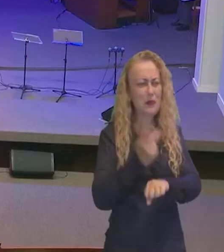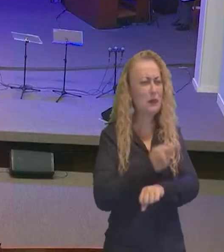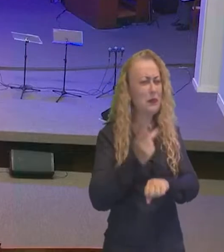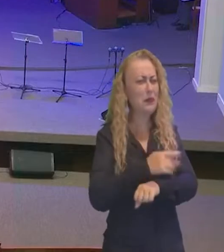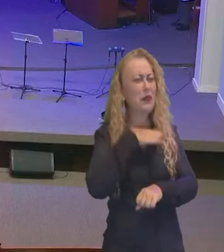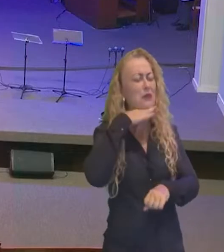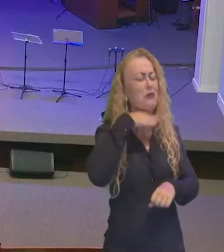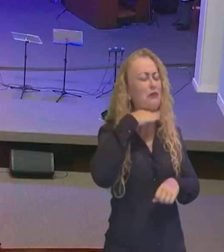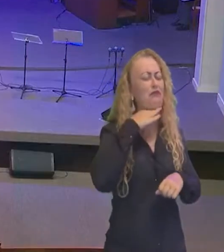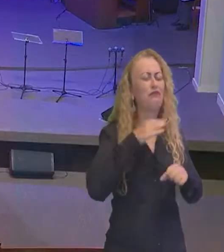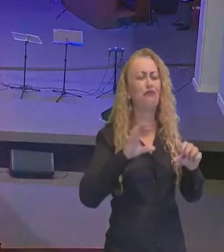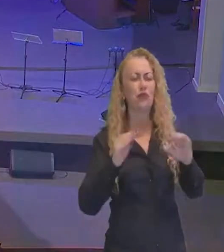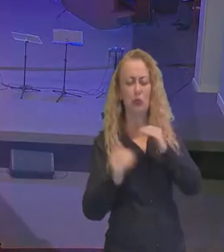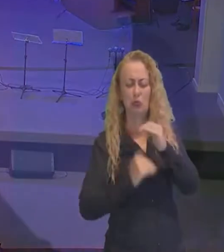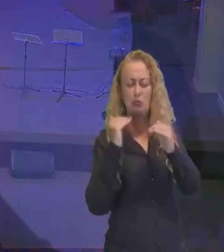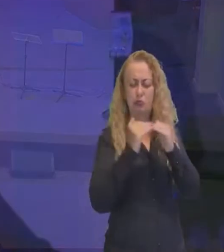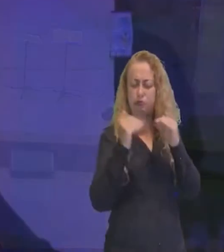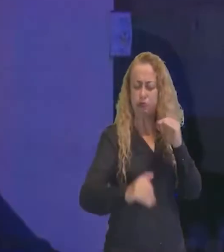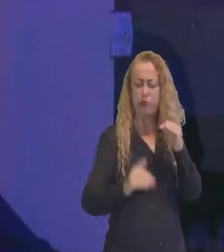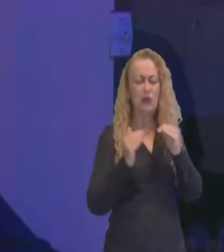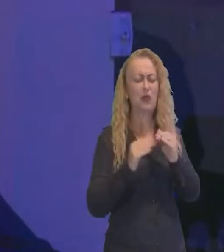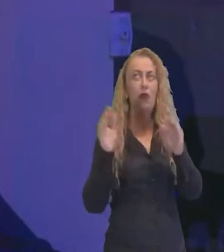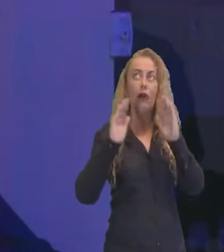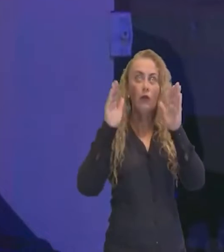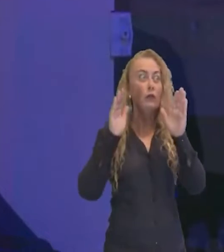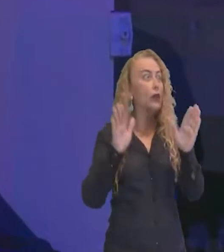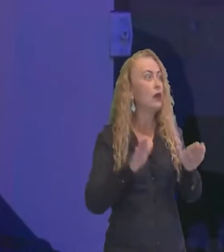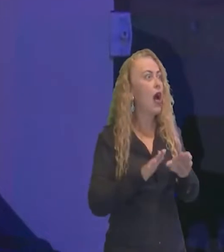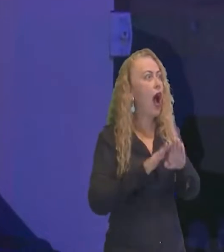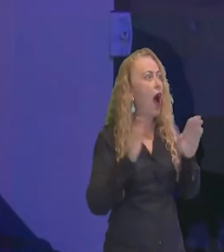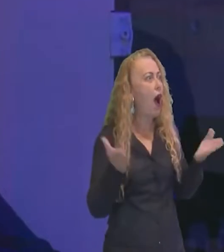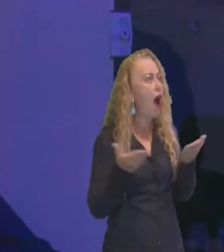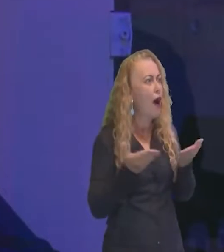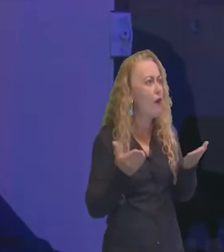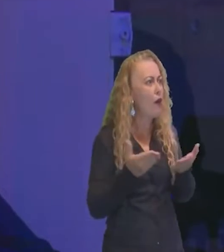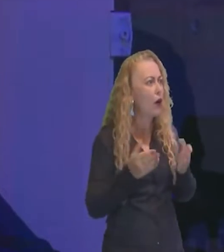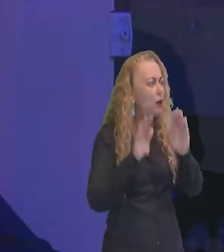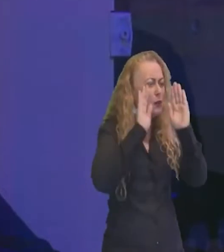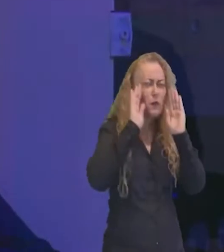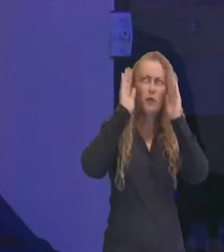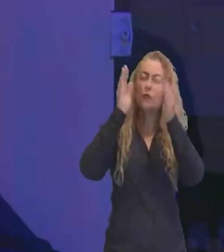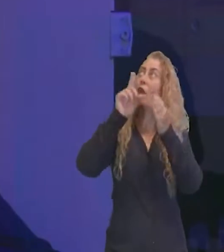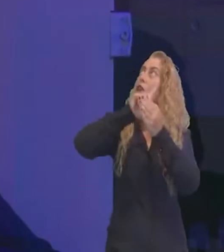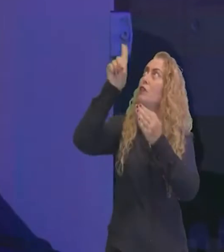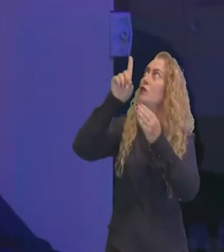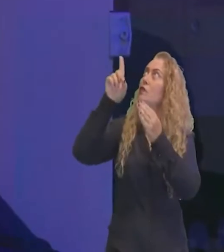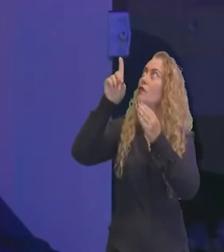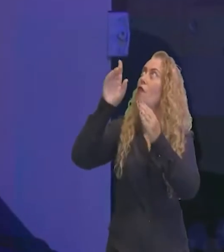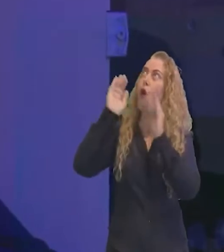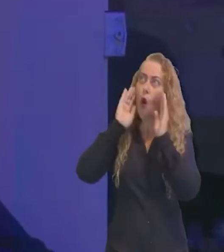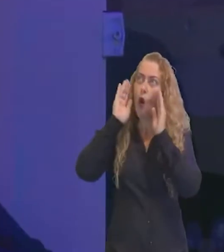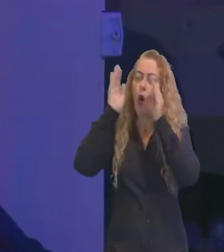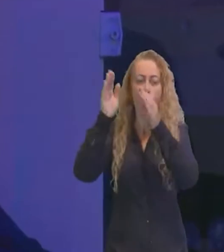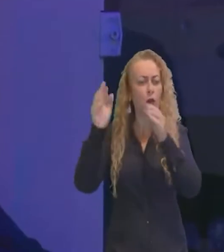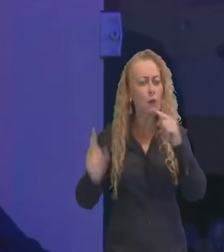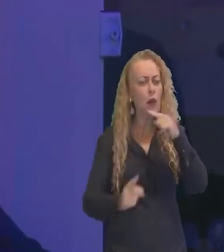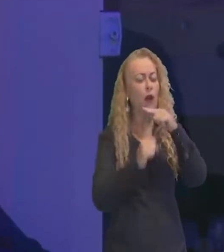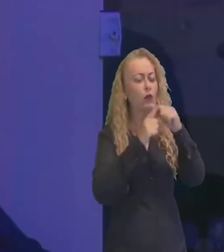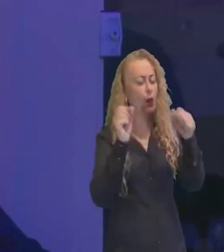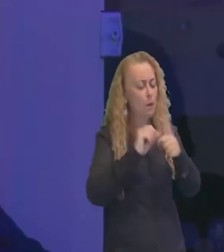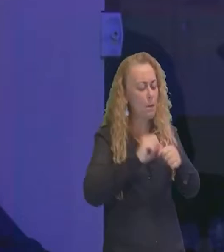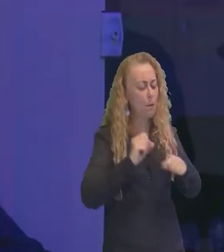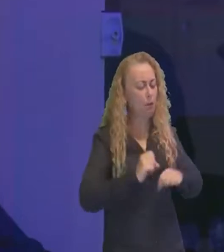totalmente incompatíveis, olha para Jesus nessa noite, olhe para a cruz nessa noite, e o milagre